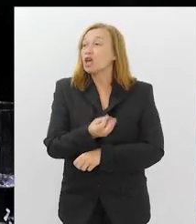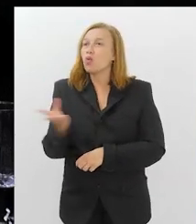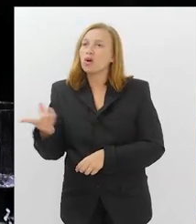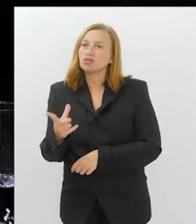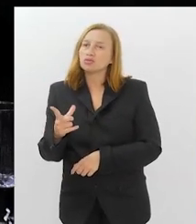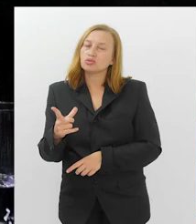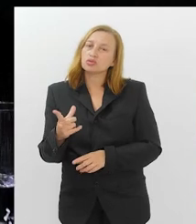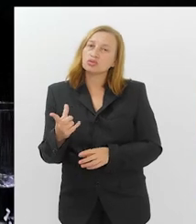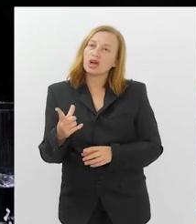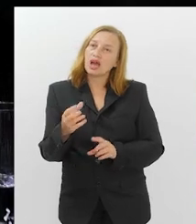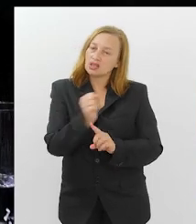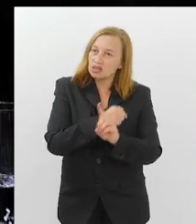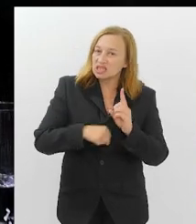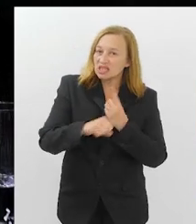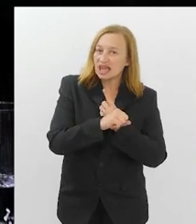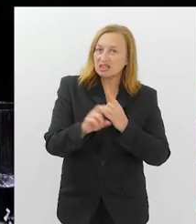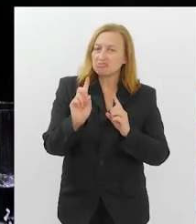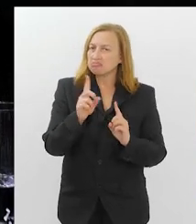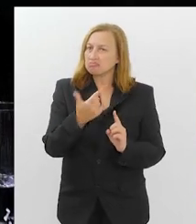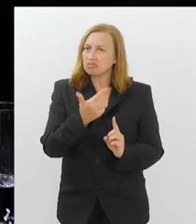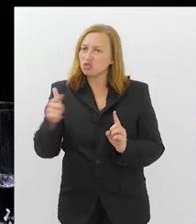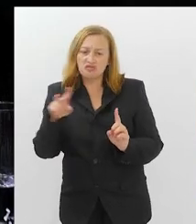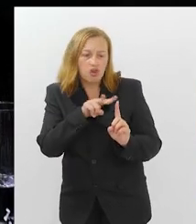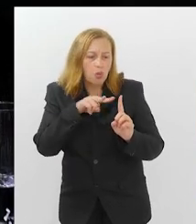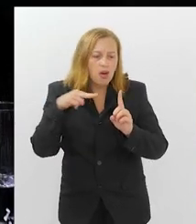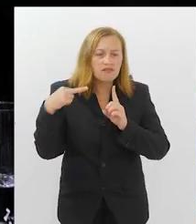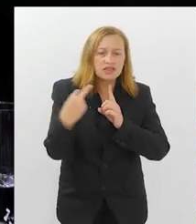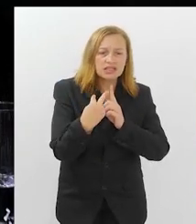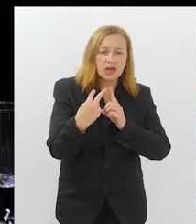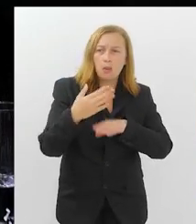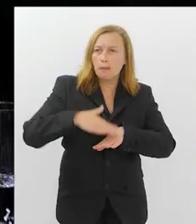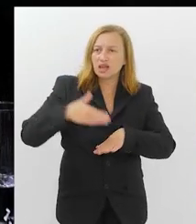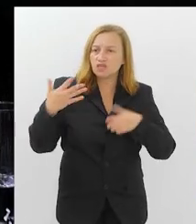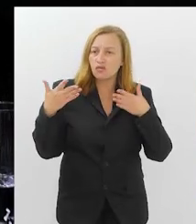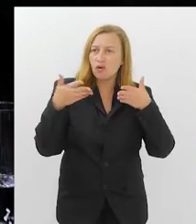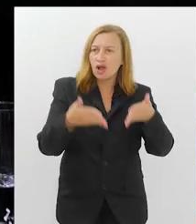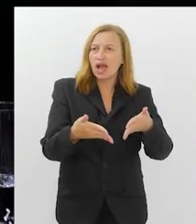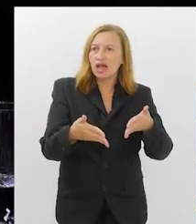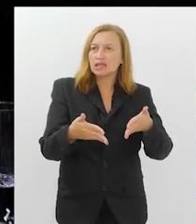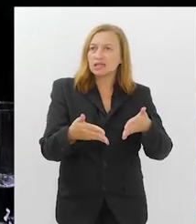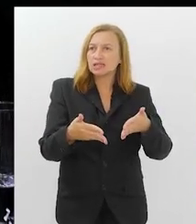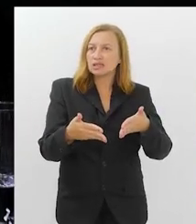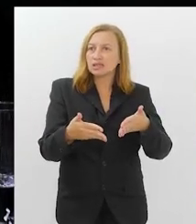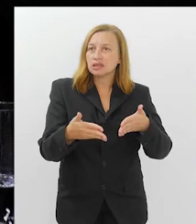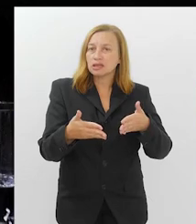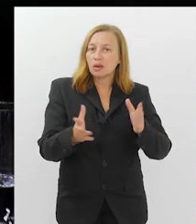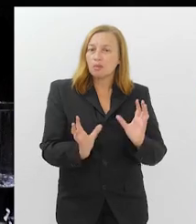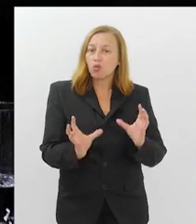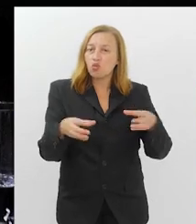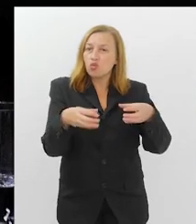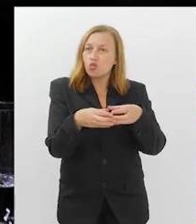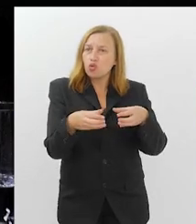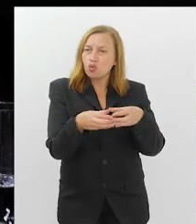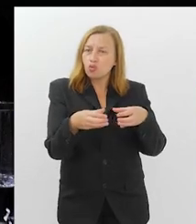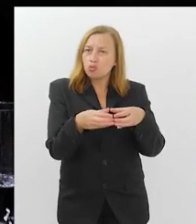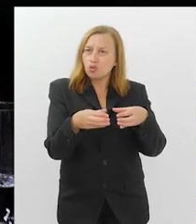sociedade ela não tiver um olhar mais voltado para essa